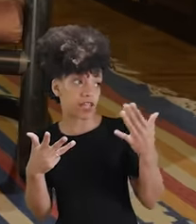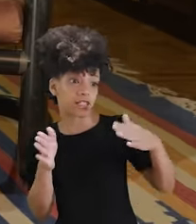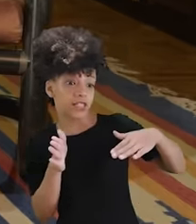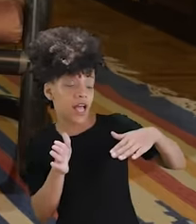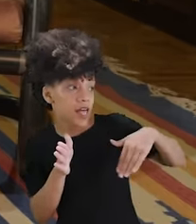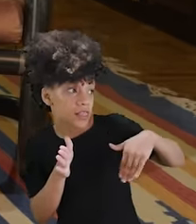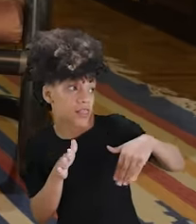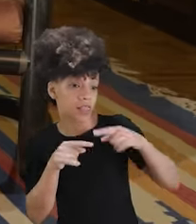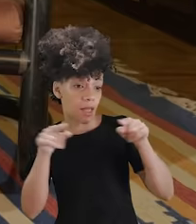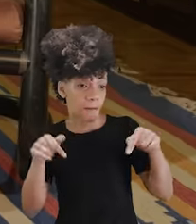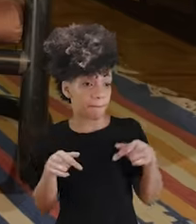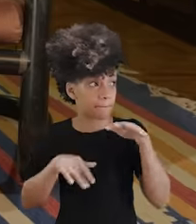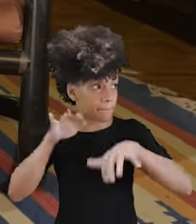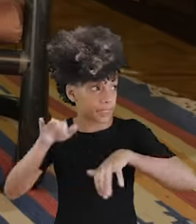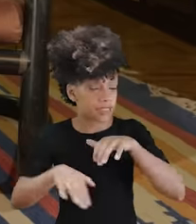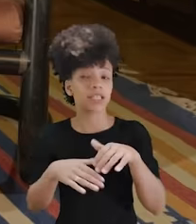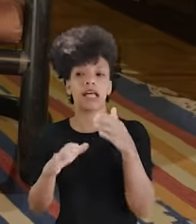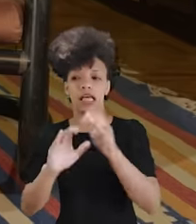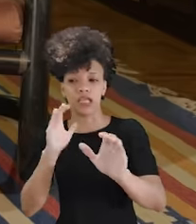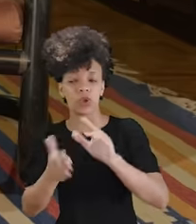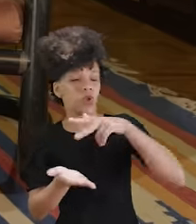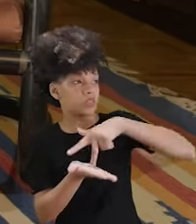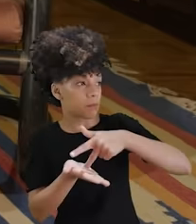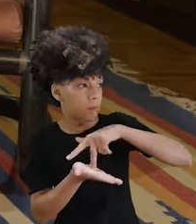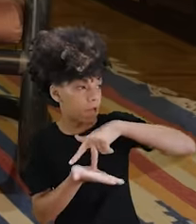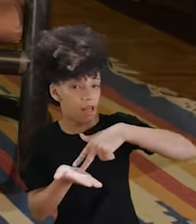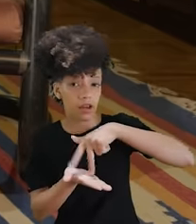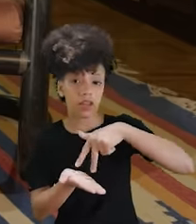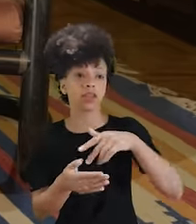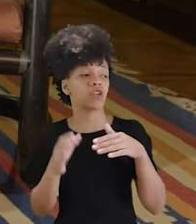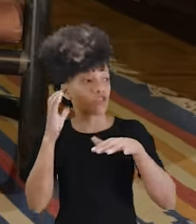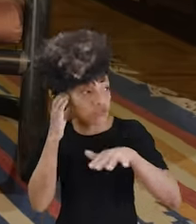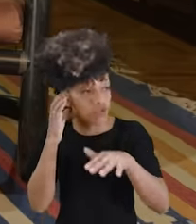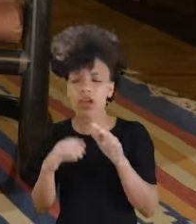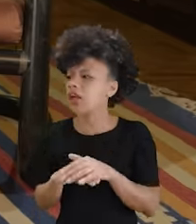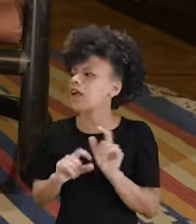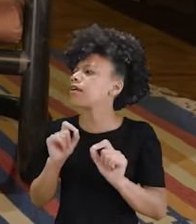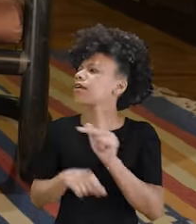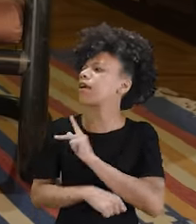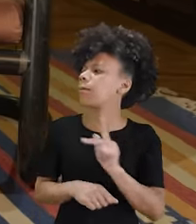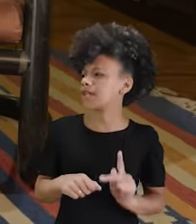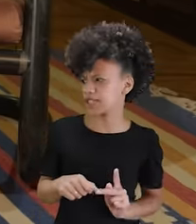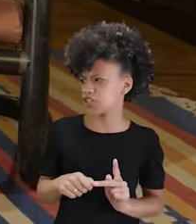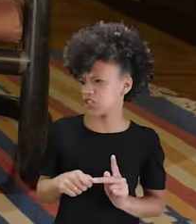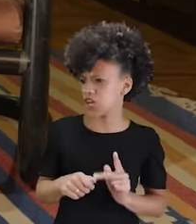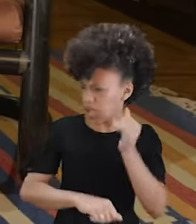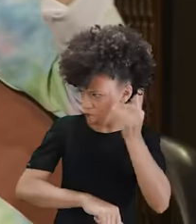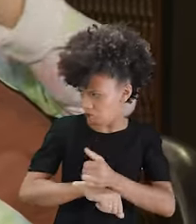piscina cantores bailarinos animadores DJ e que é o presidente desse navio